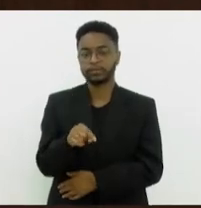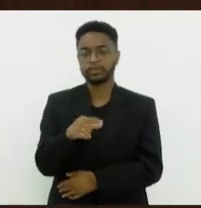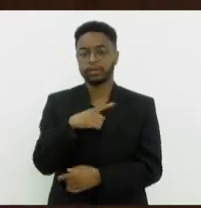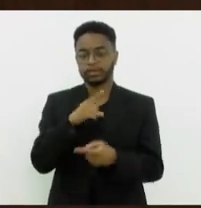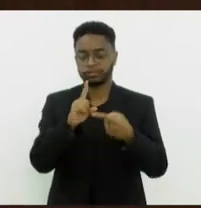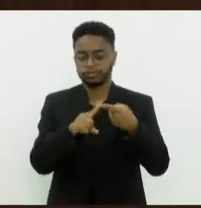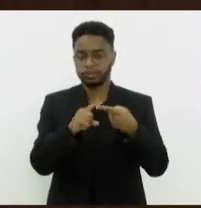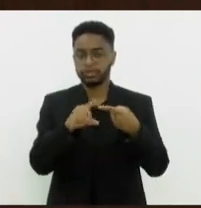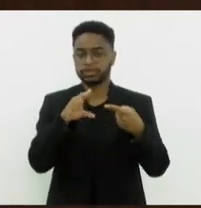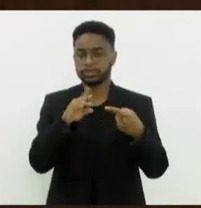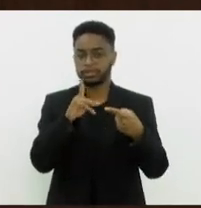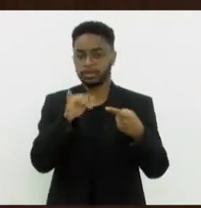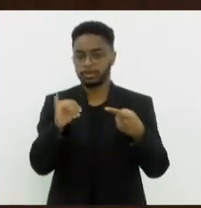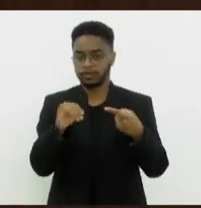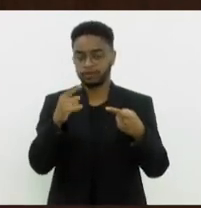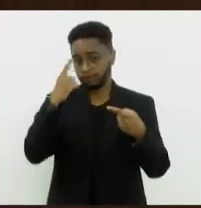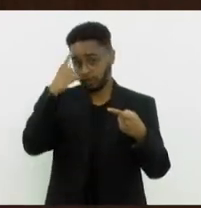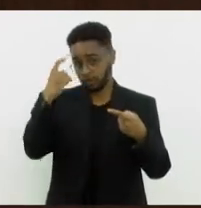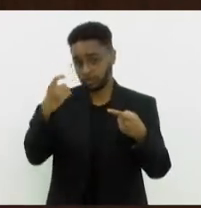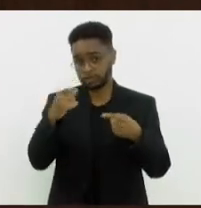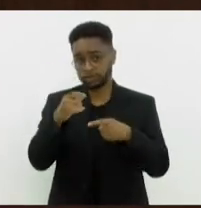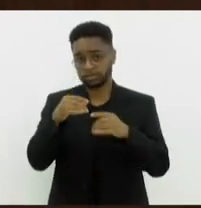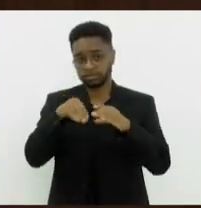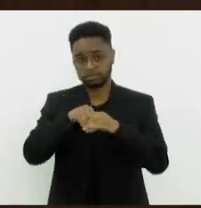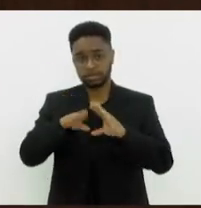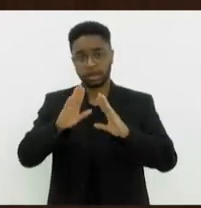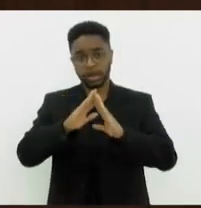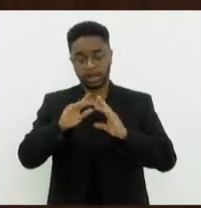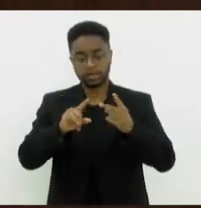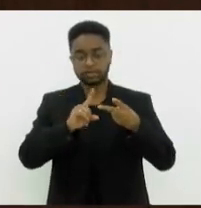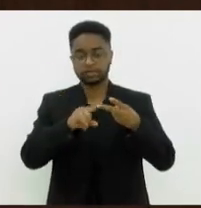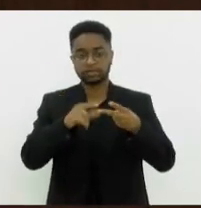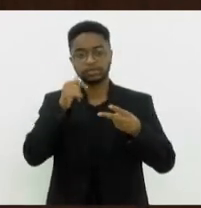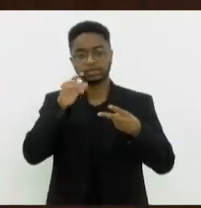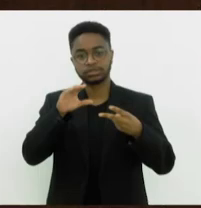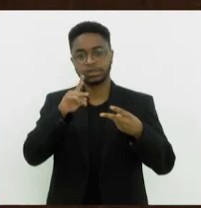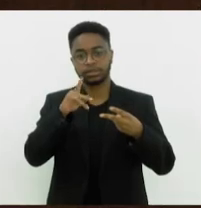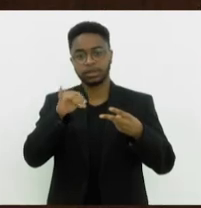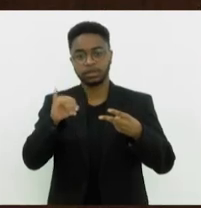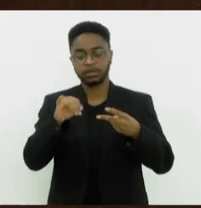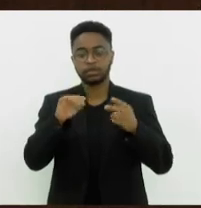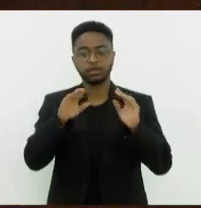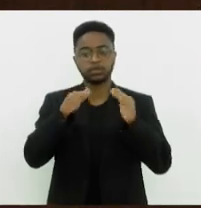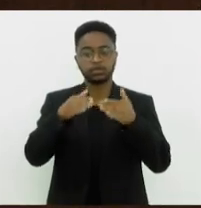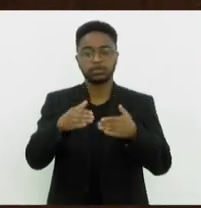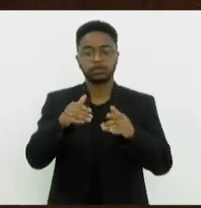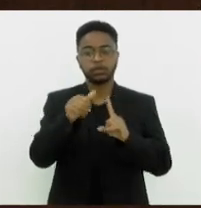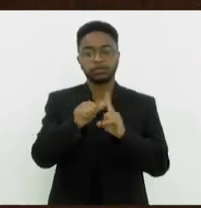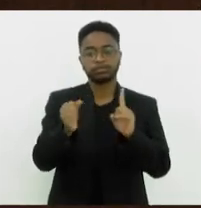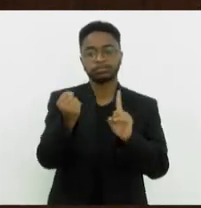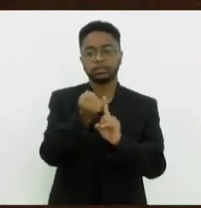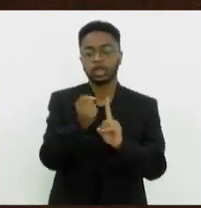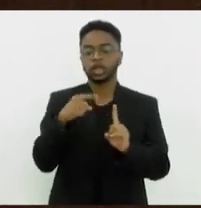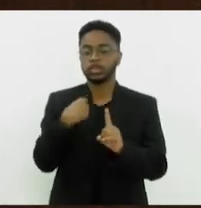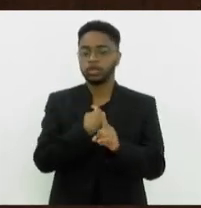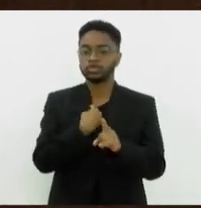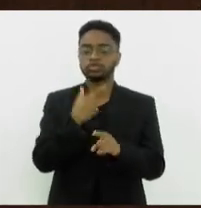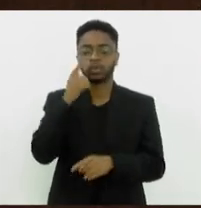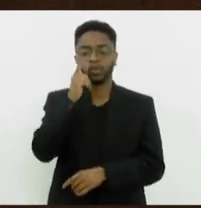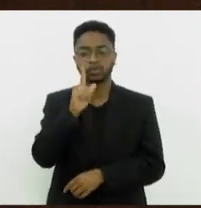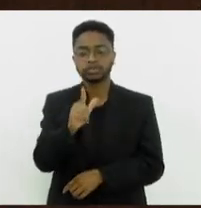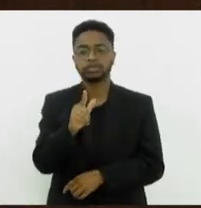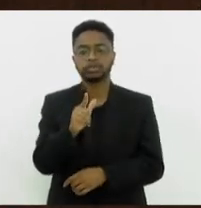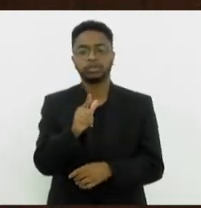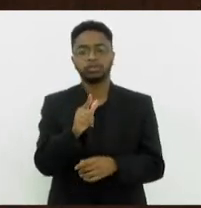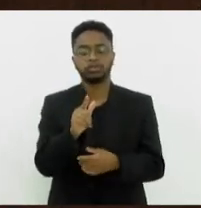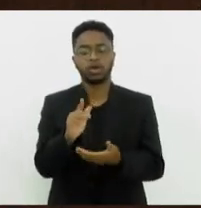CPI da violência doméstica ou a CPI do feminicídio. e que conquistamos algumas medidas que